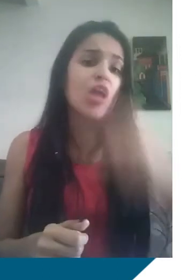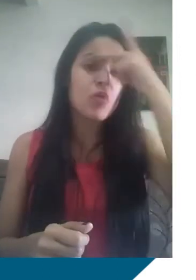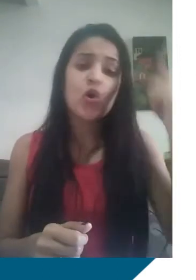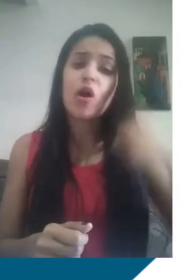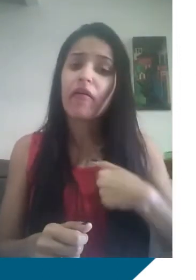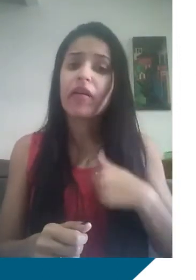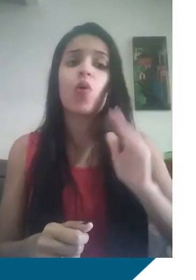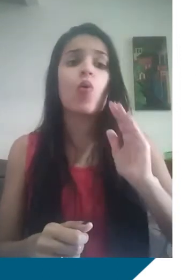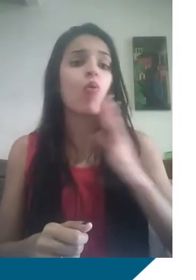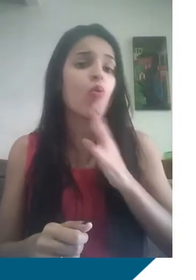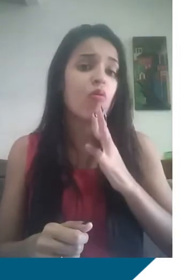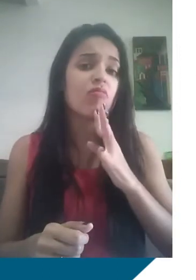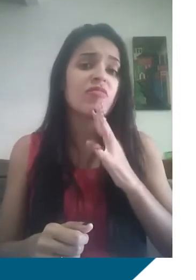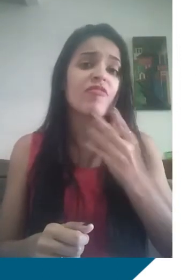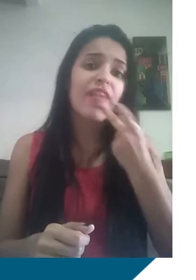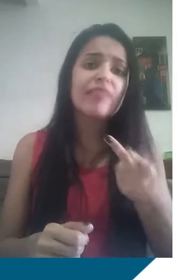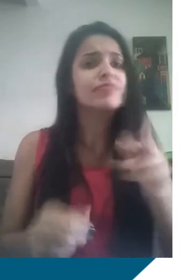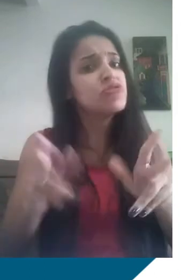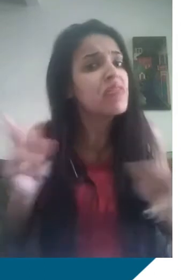corpo, sobrava nos sovacos.